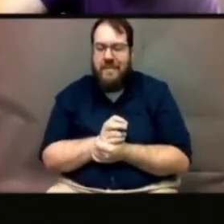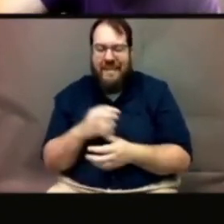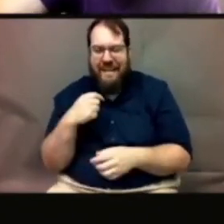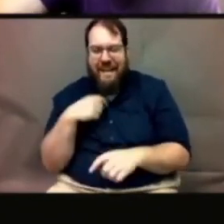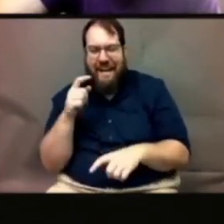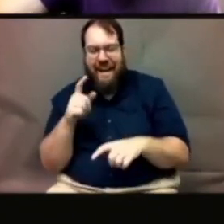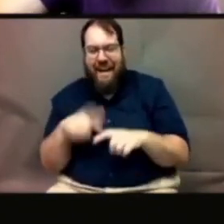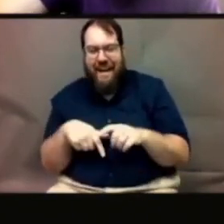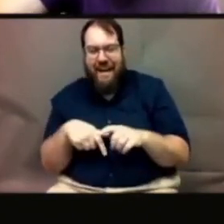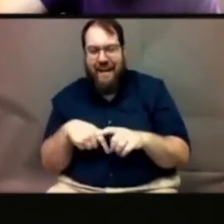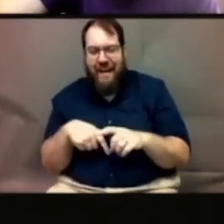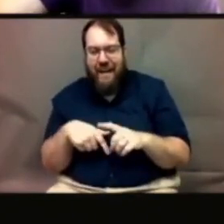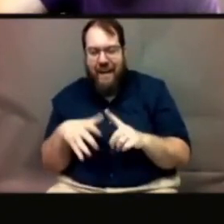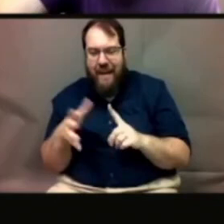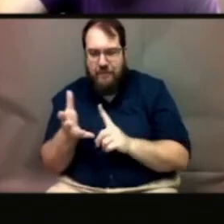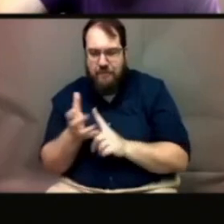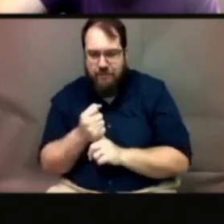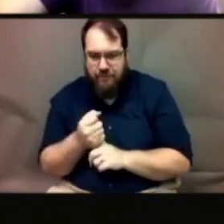legal